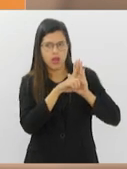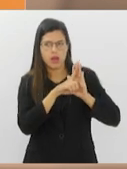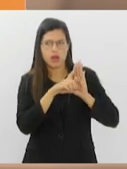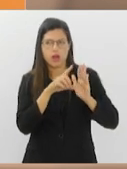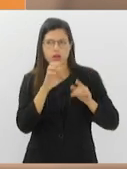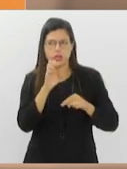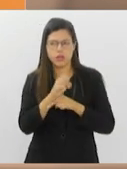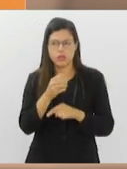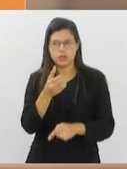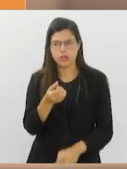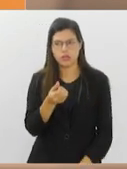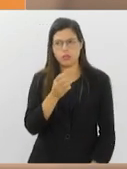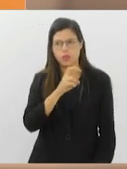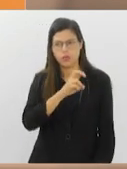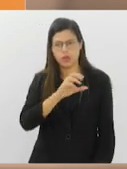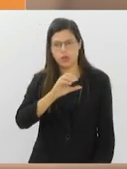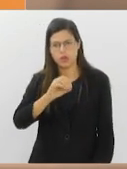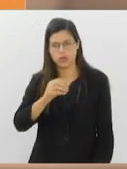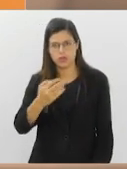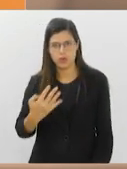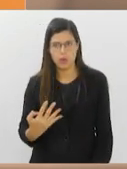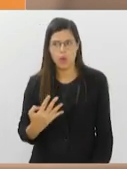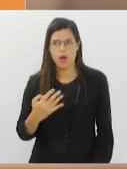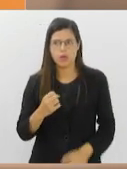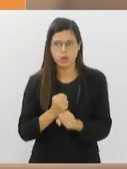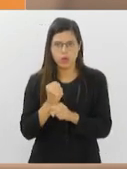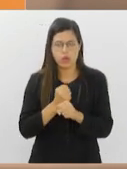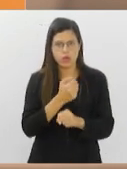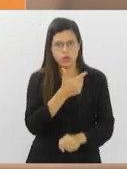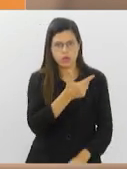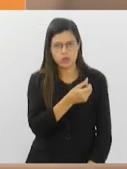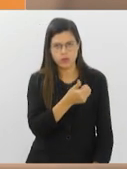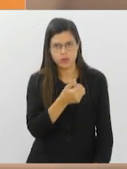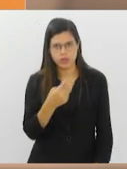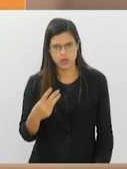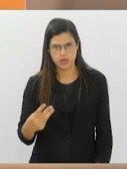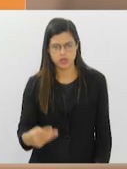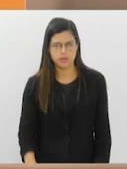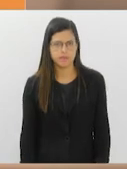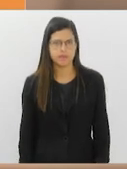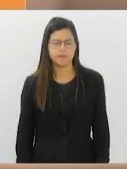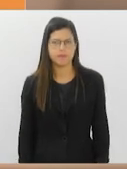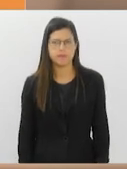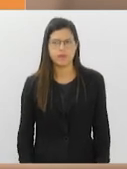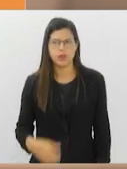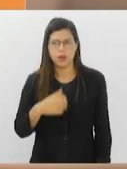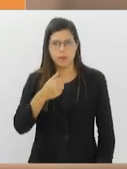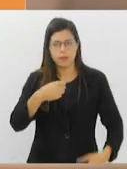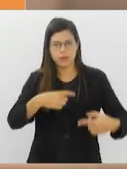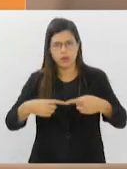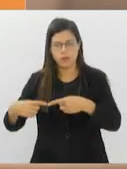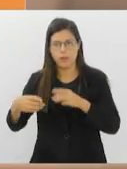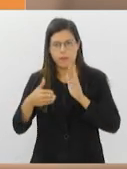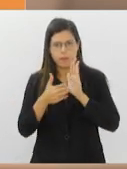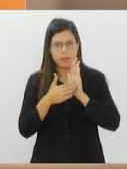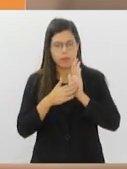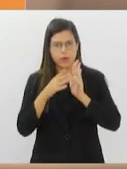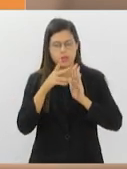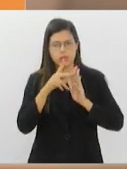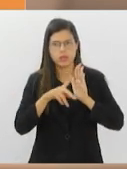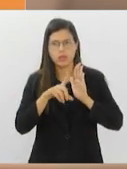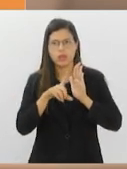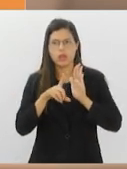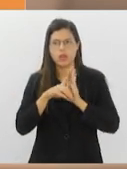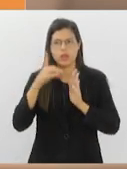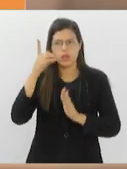Lei Estadual 6.504, de 2013. Em primeira discussão, proposta dos deputados